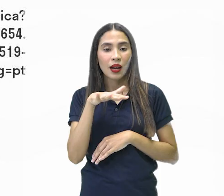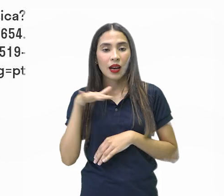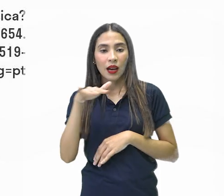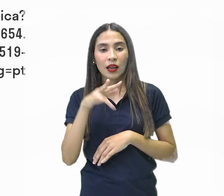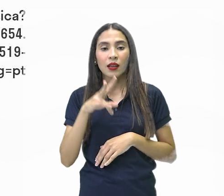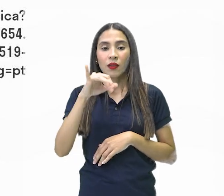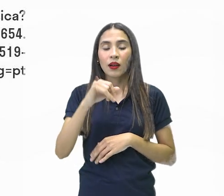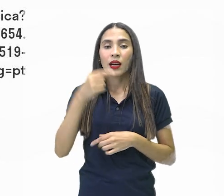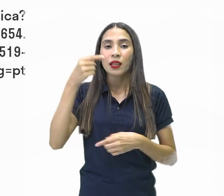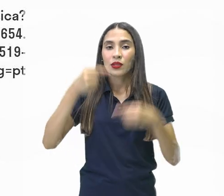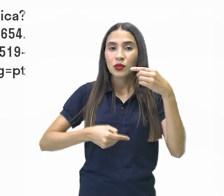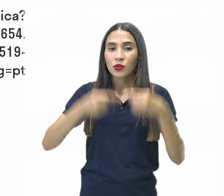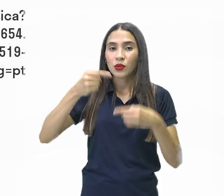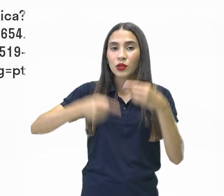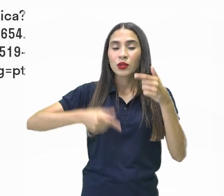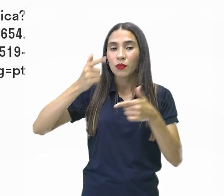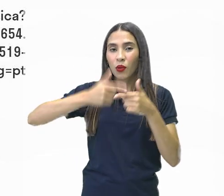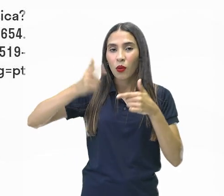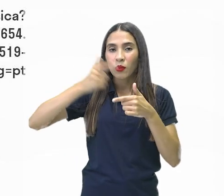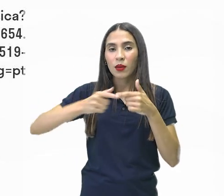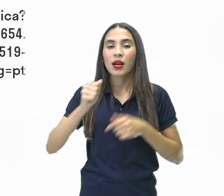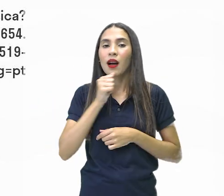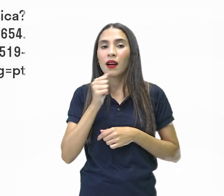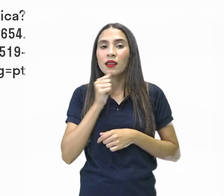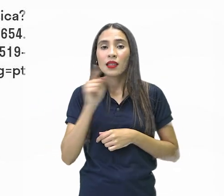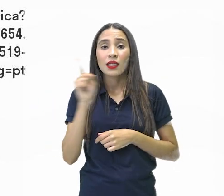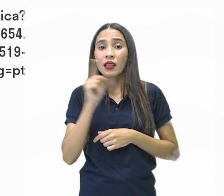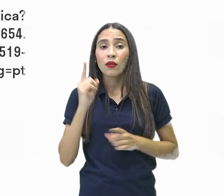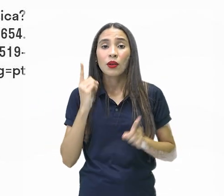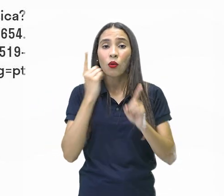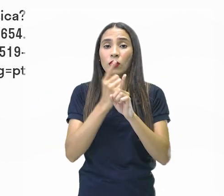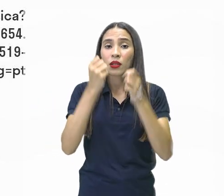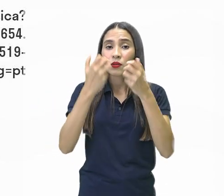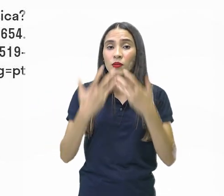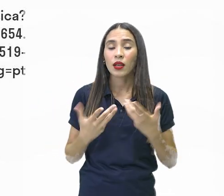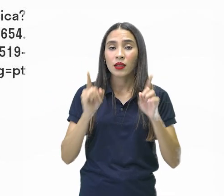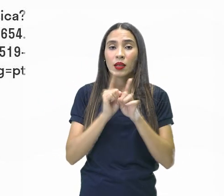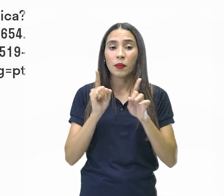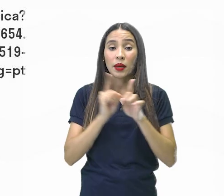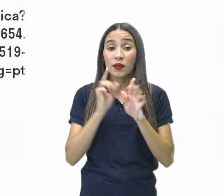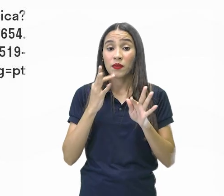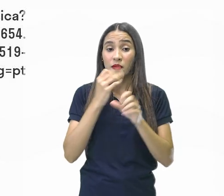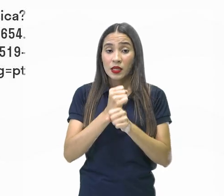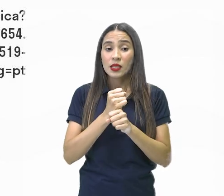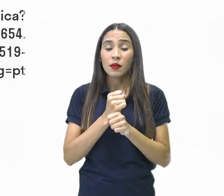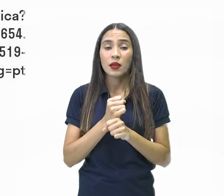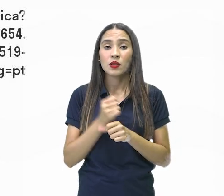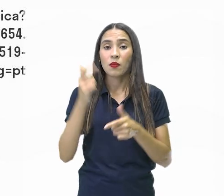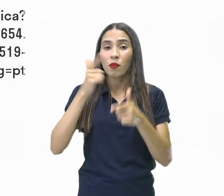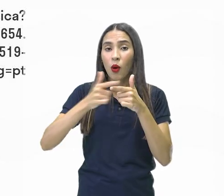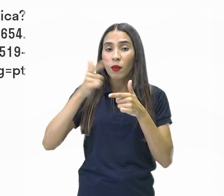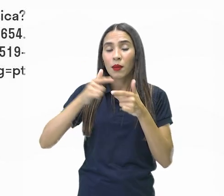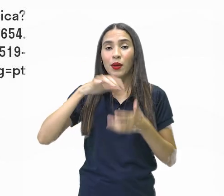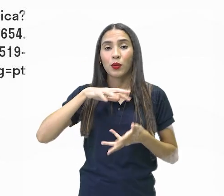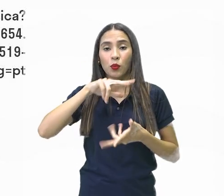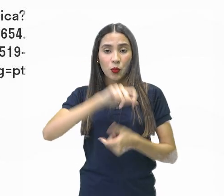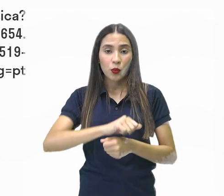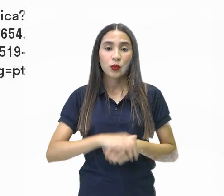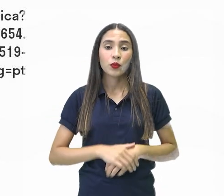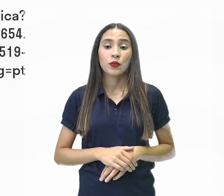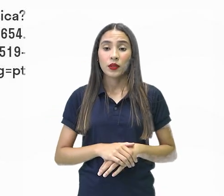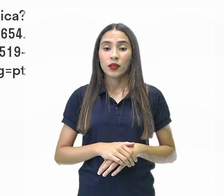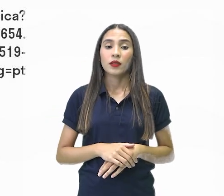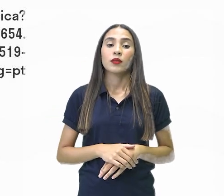essa área que vai discutir esses problemas ainda não resolvidos, né, fisicamente, os problemas do